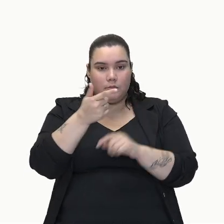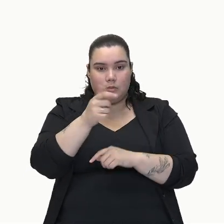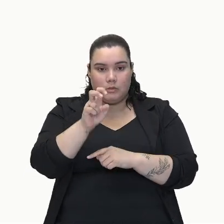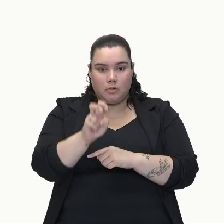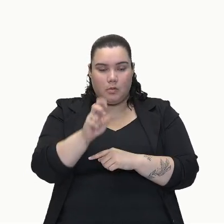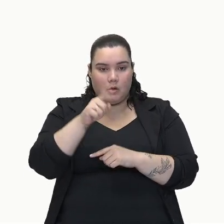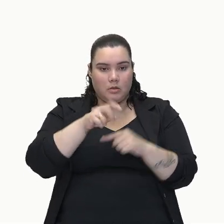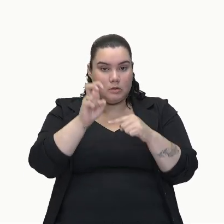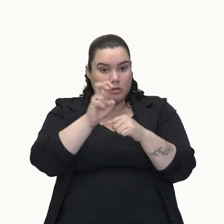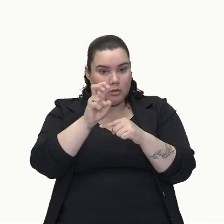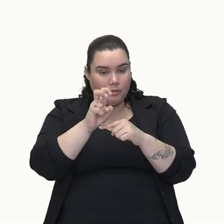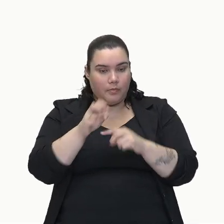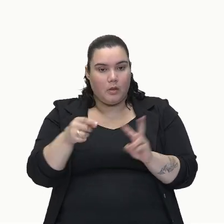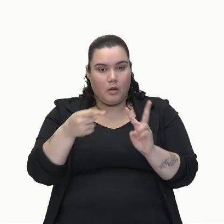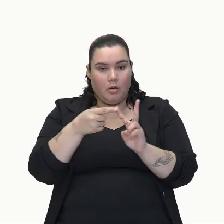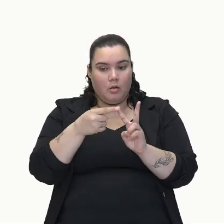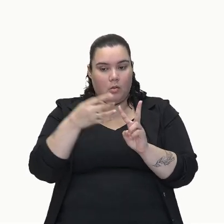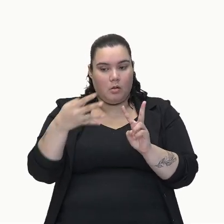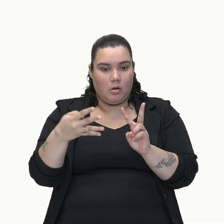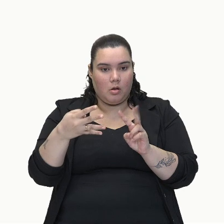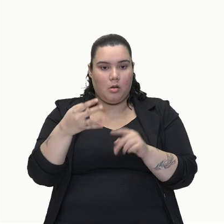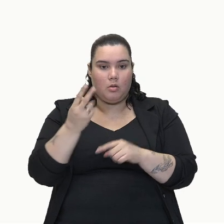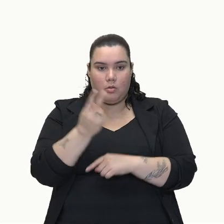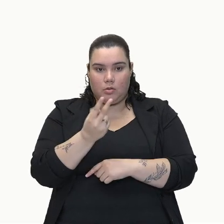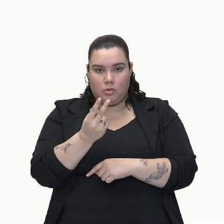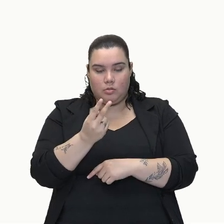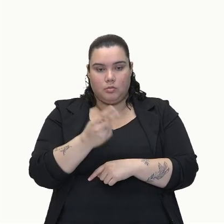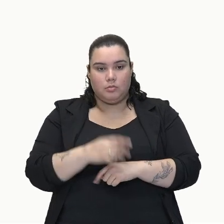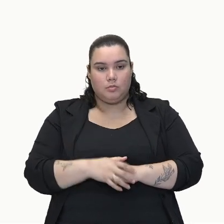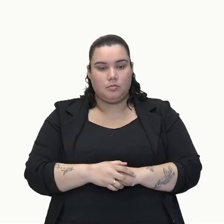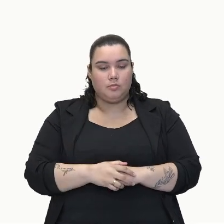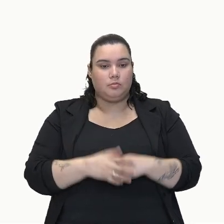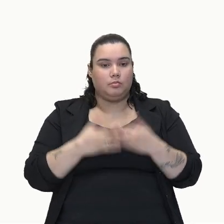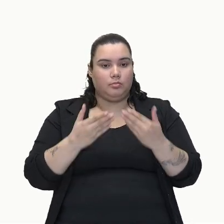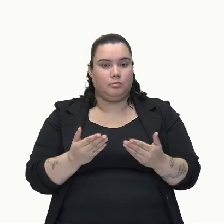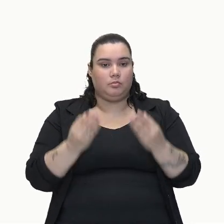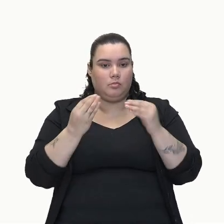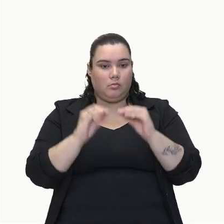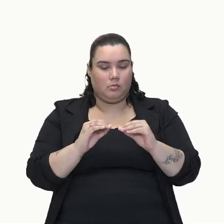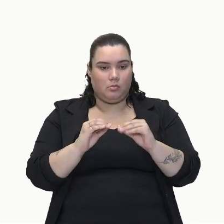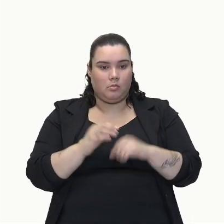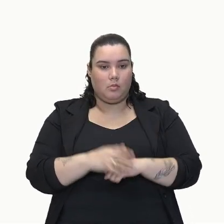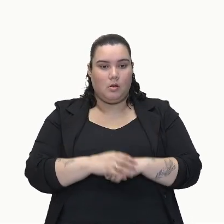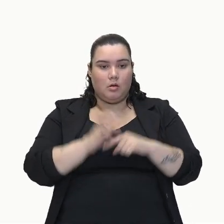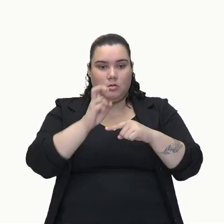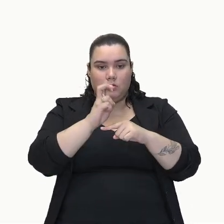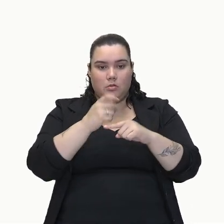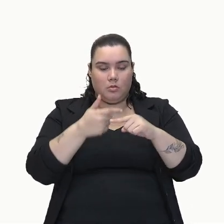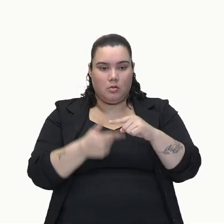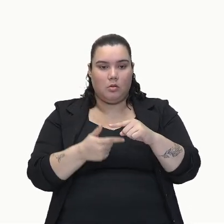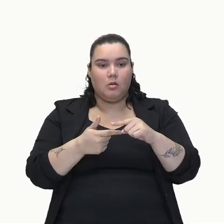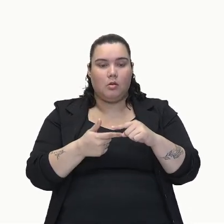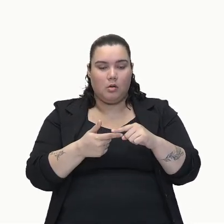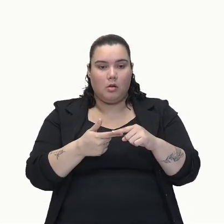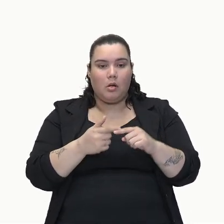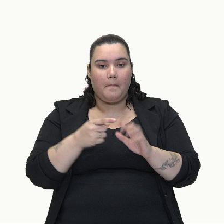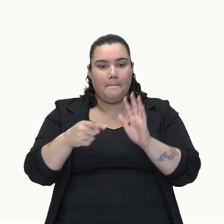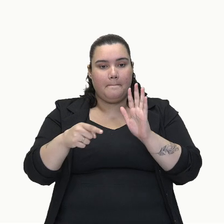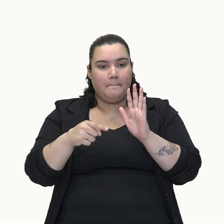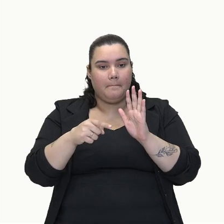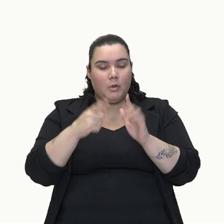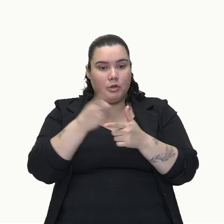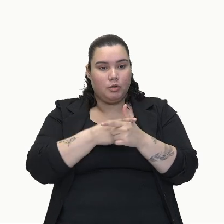é 5, a raiz de 4 é 2. Então, vamos ter 5 sobre 2, tudo isso dividido